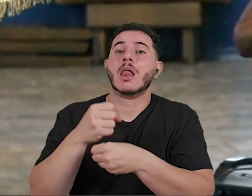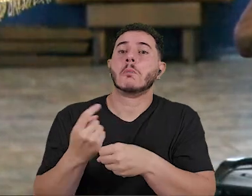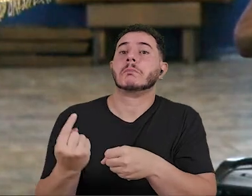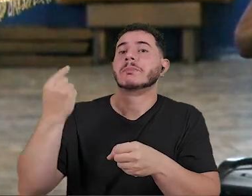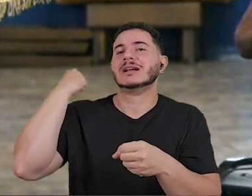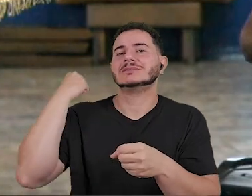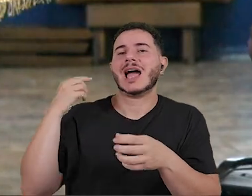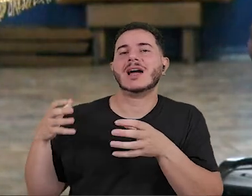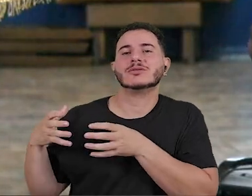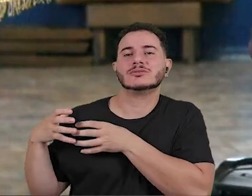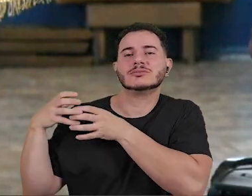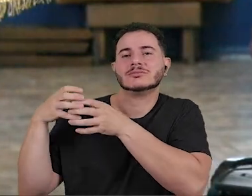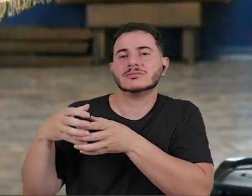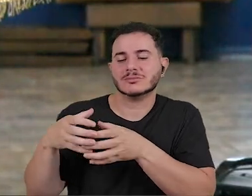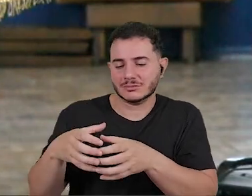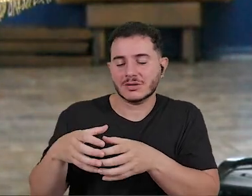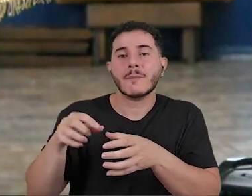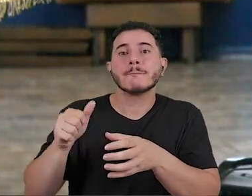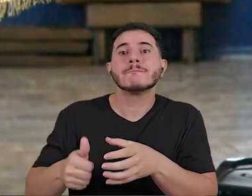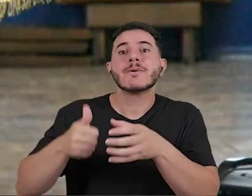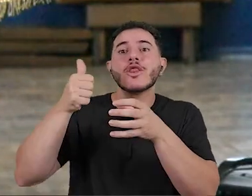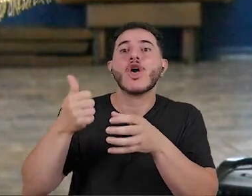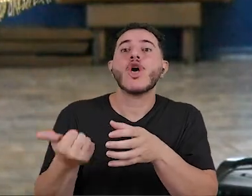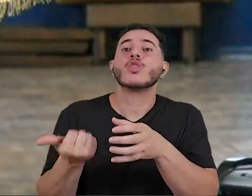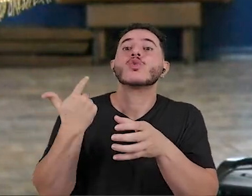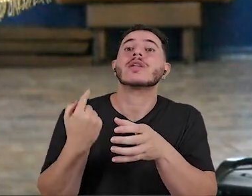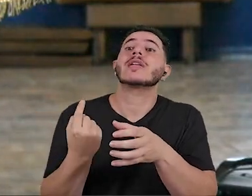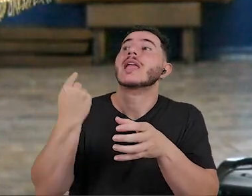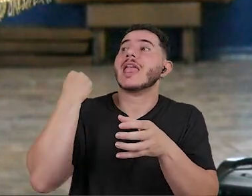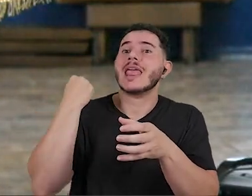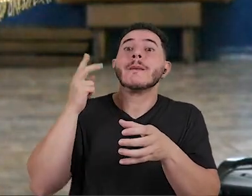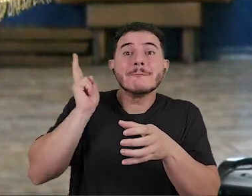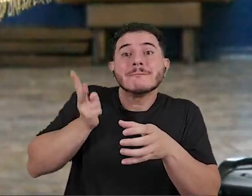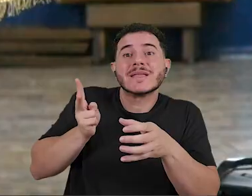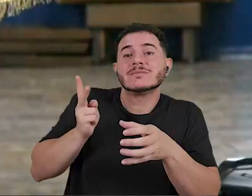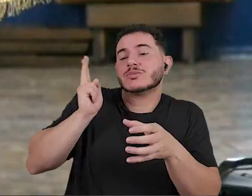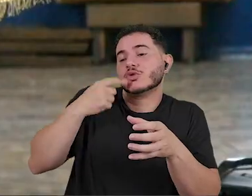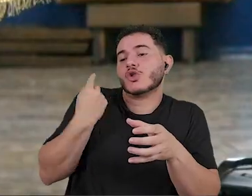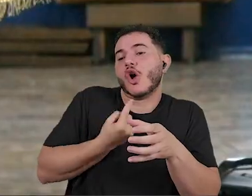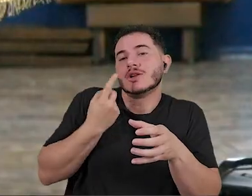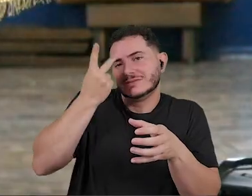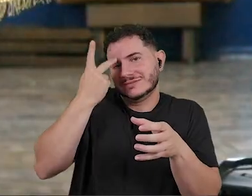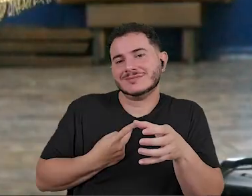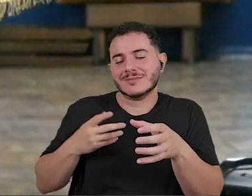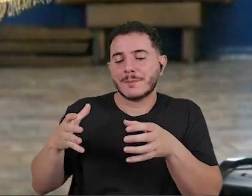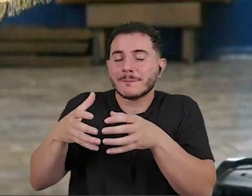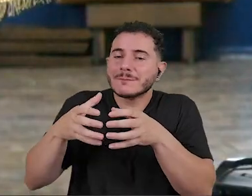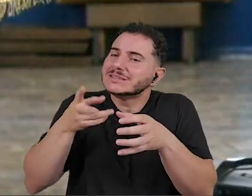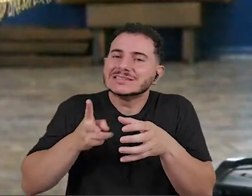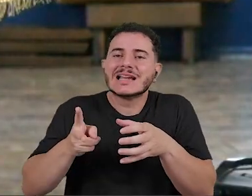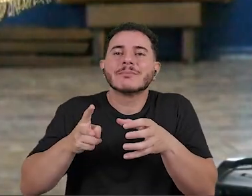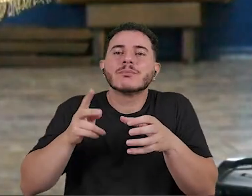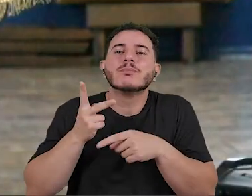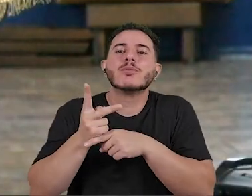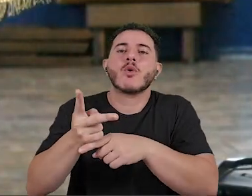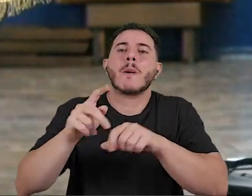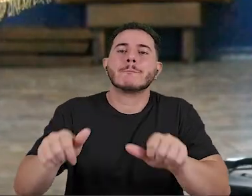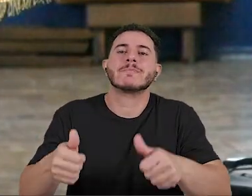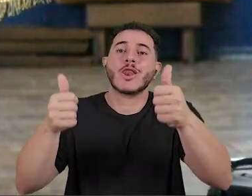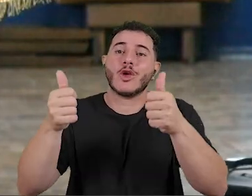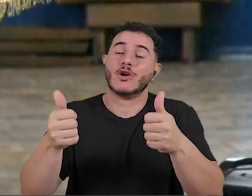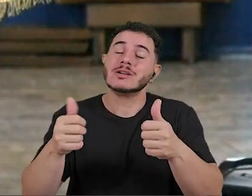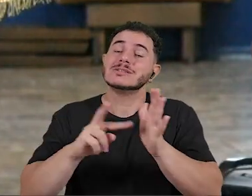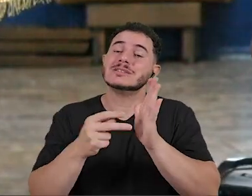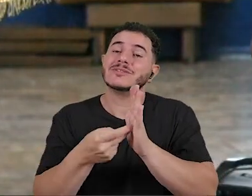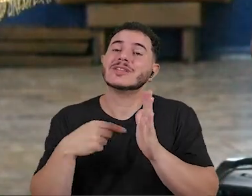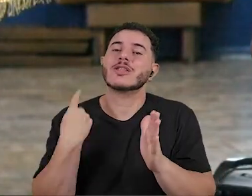mesmos, está dando certo, né? A coisa está seguindo, a gente está conseguindo, né,